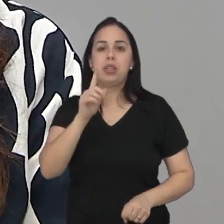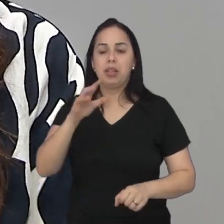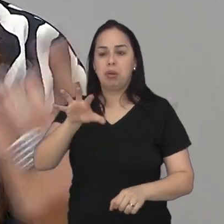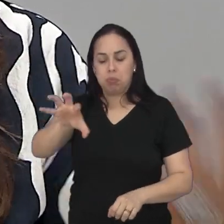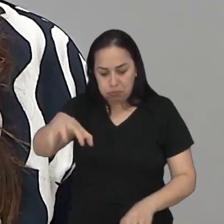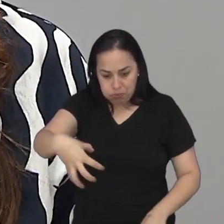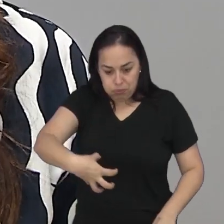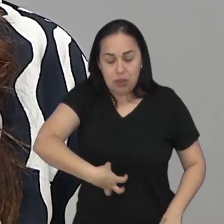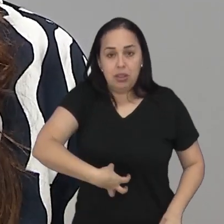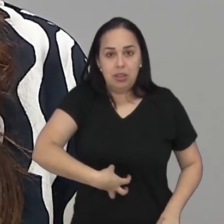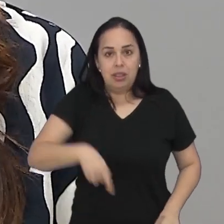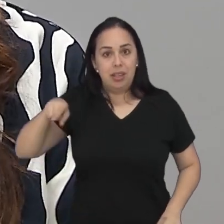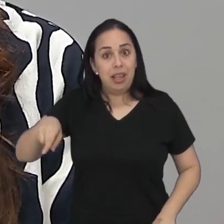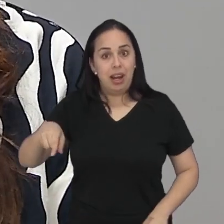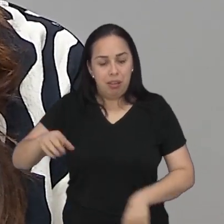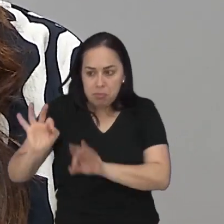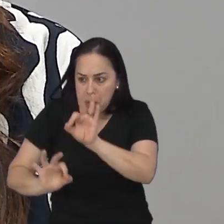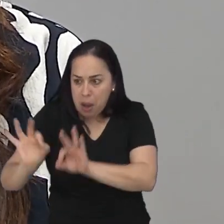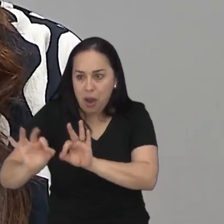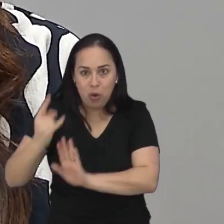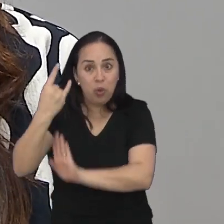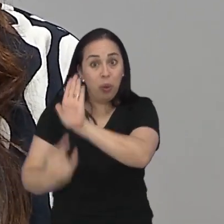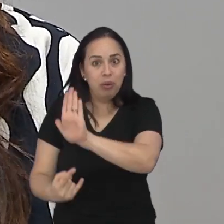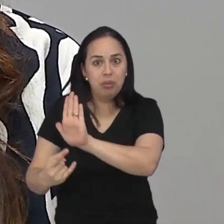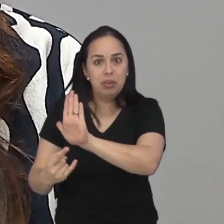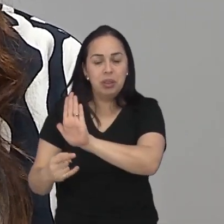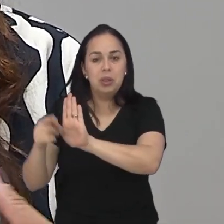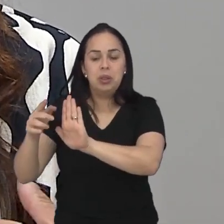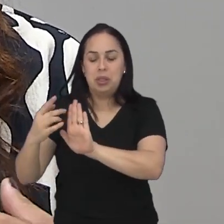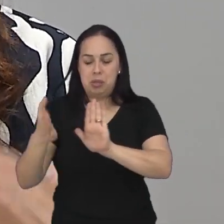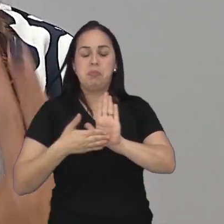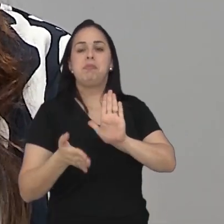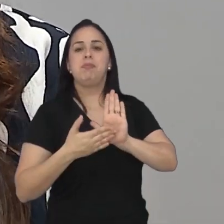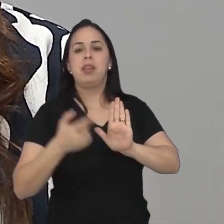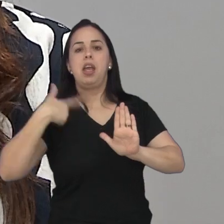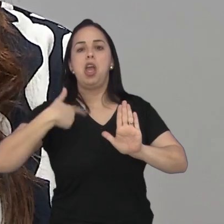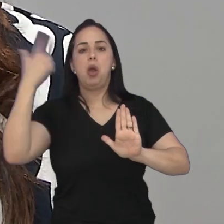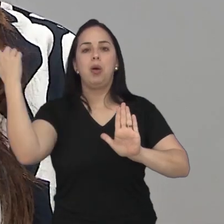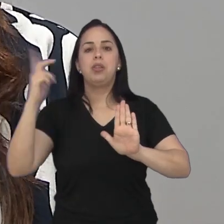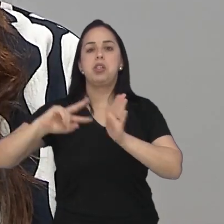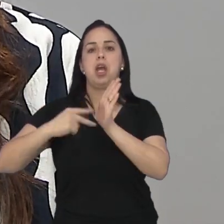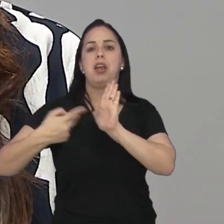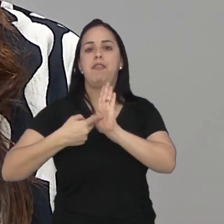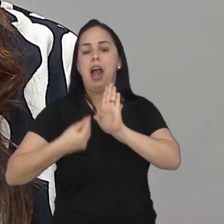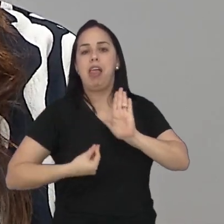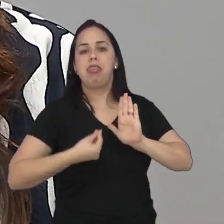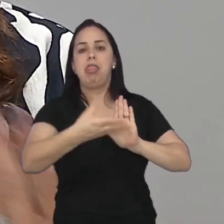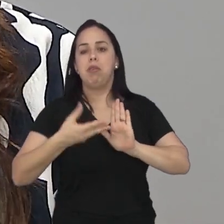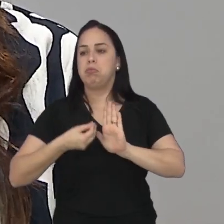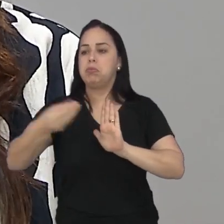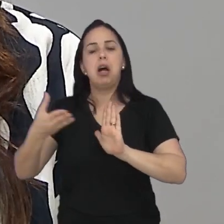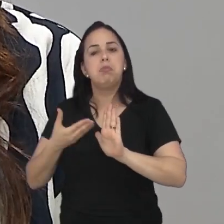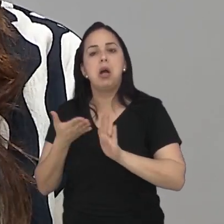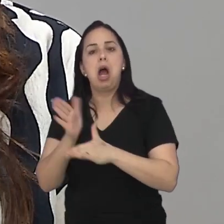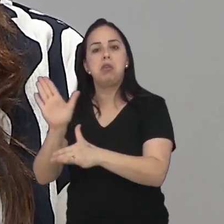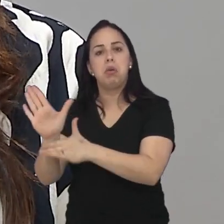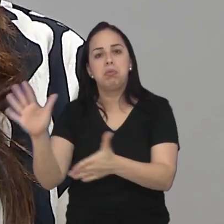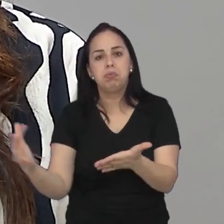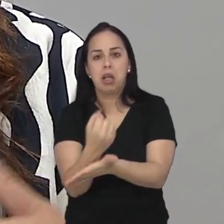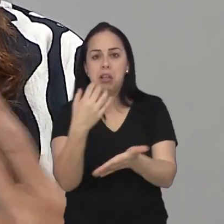Ela estava até muito emocionada quando ela fez o dela aqui, dizendo que, com este ato, ela também pode proporcionar a outras